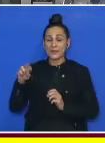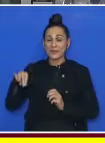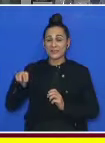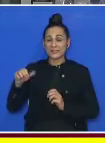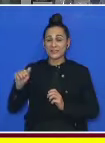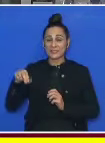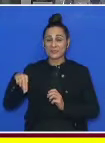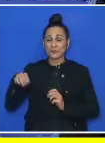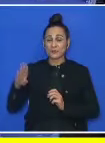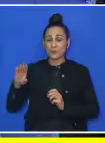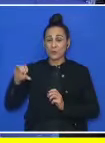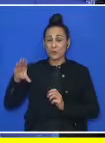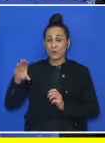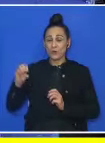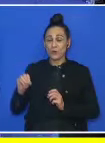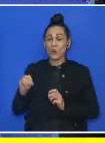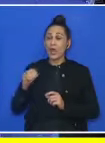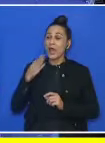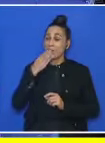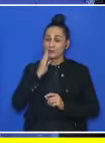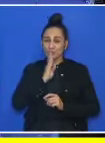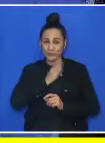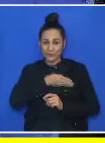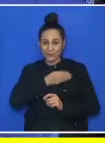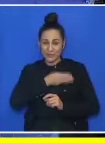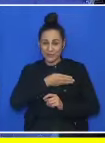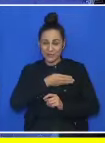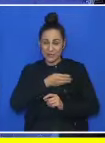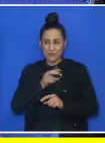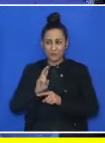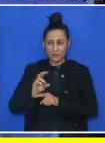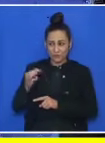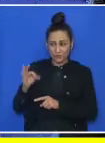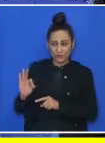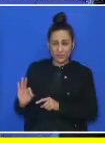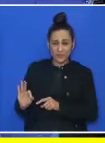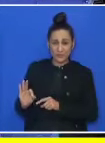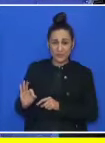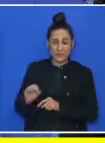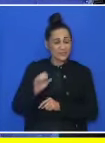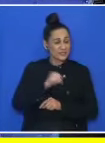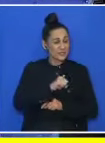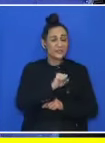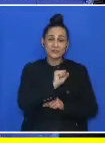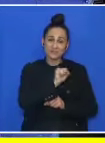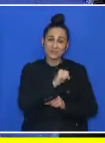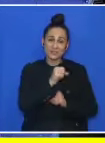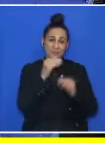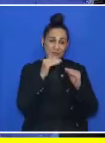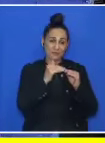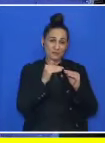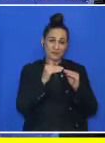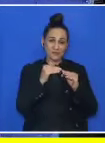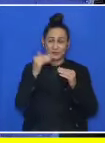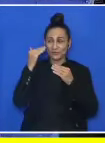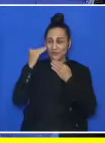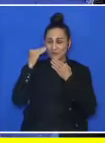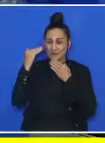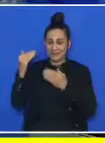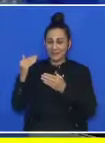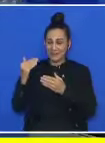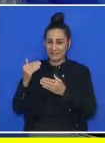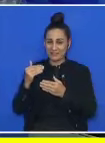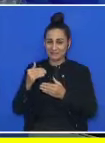o time do coração. Auditoras, confirmam? Sim, confirmo. Sim, confirmo.